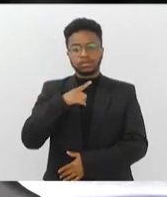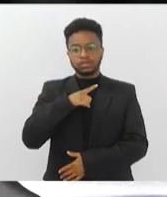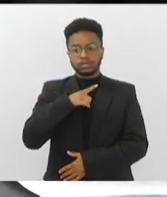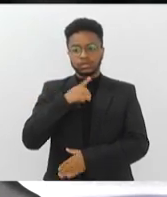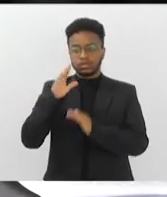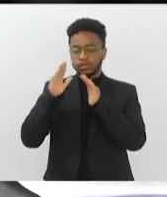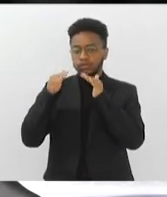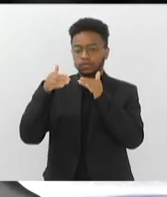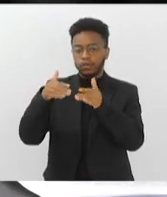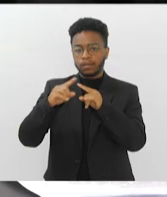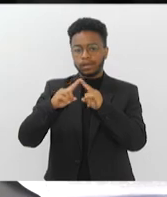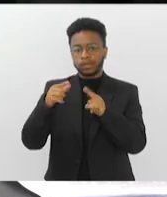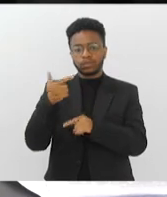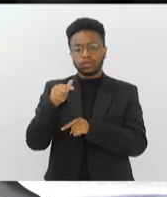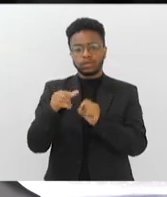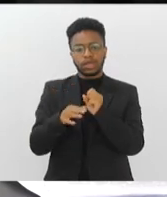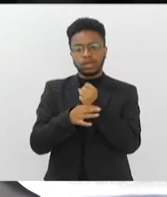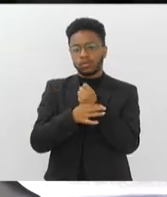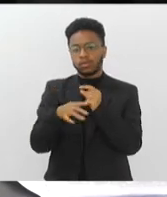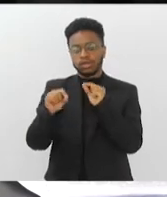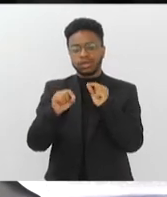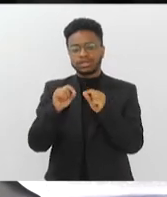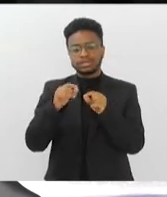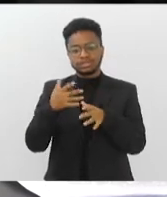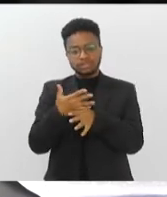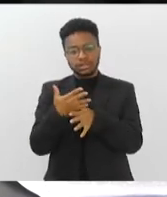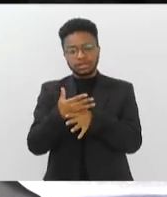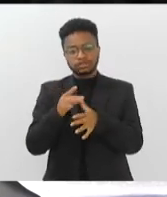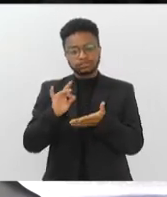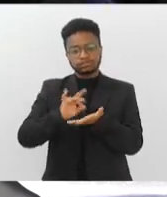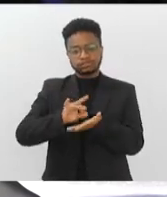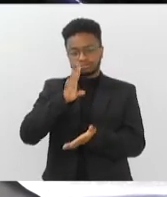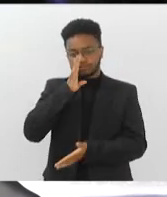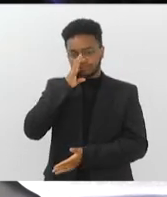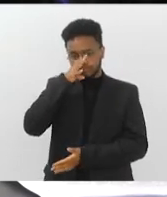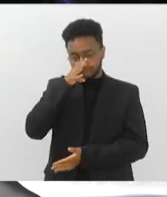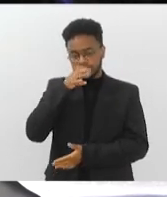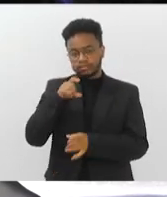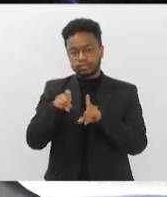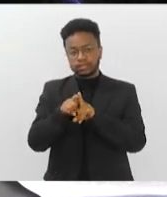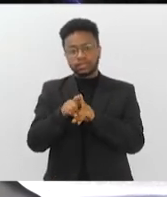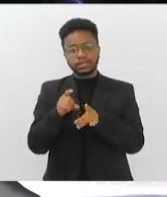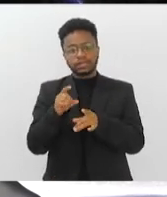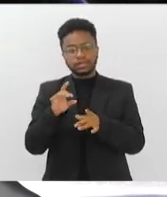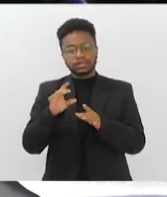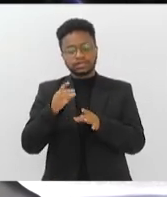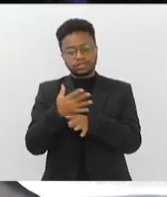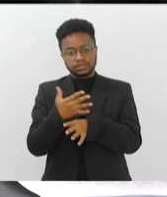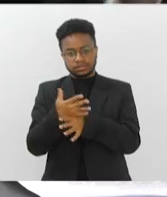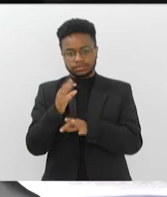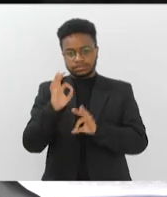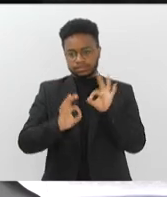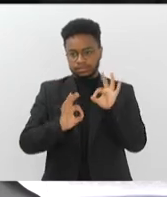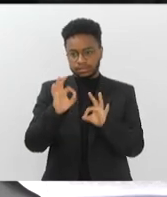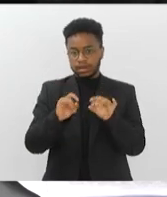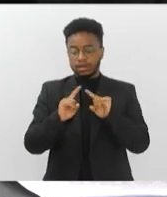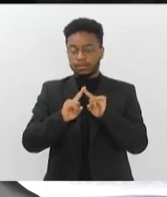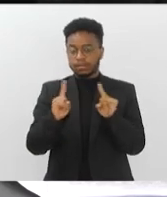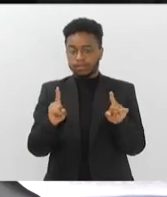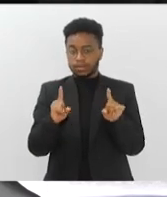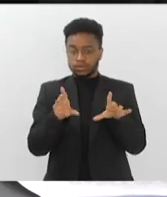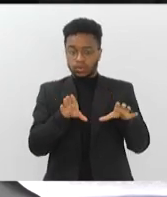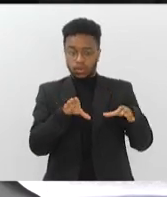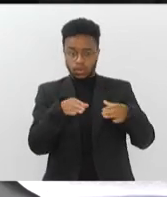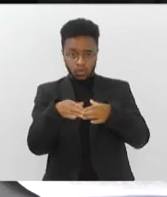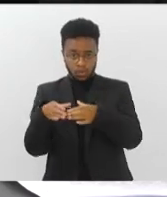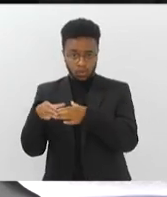não garante uma cidade resiliente, uma cidade esponja, uma cidade preparada. Mas o conjunto